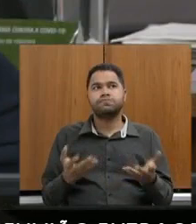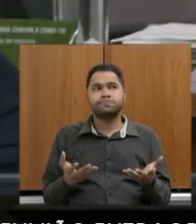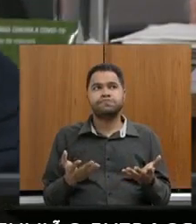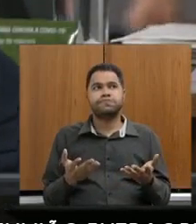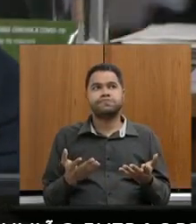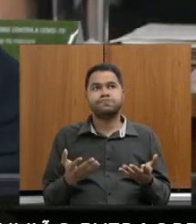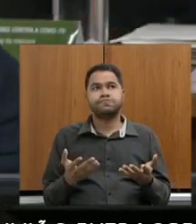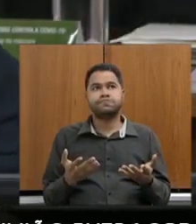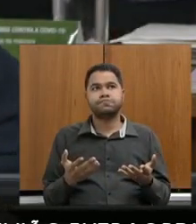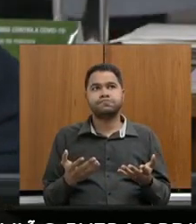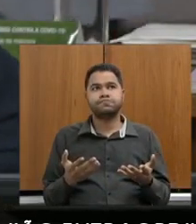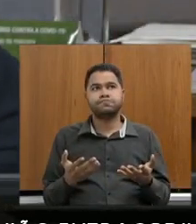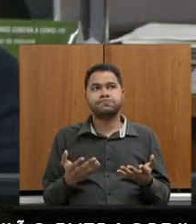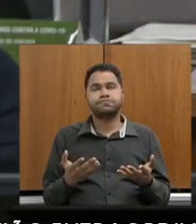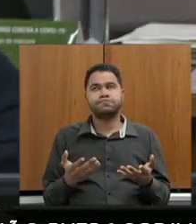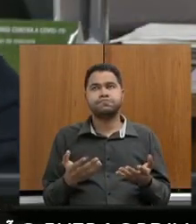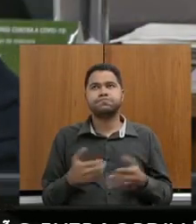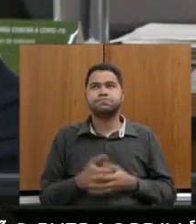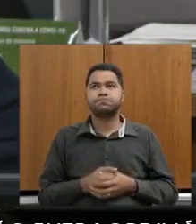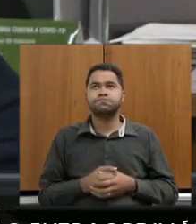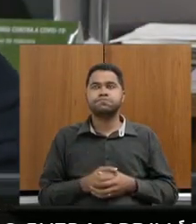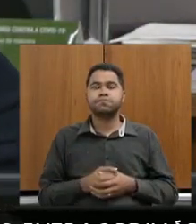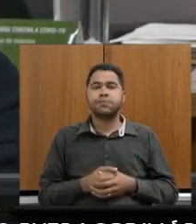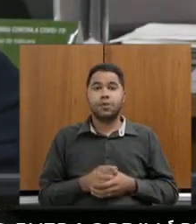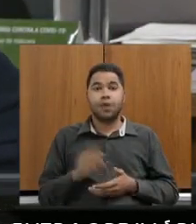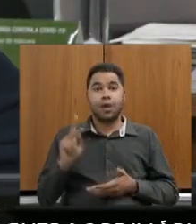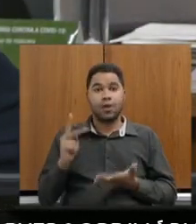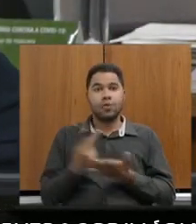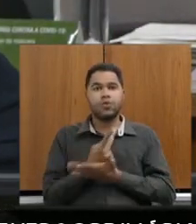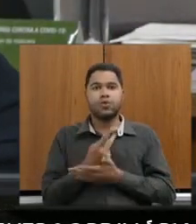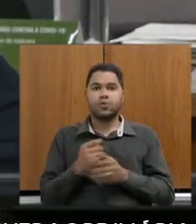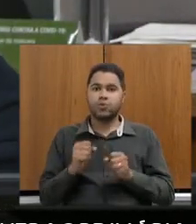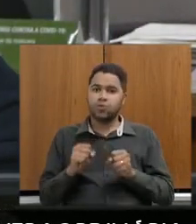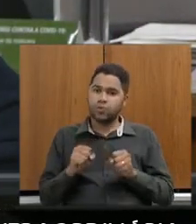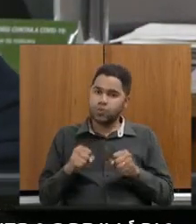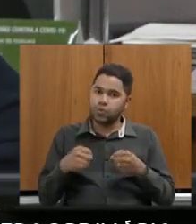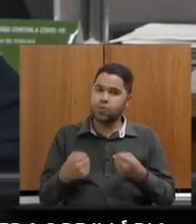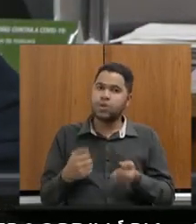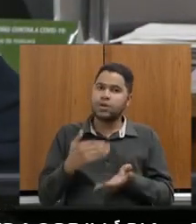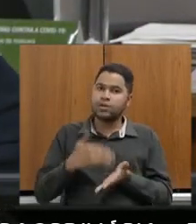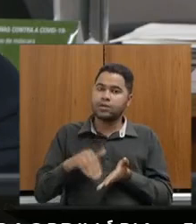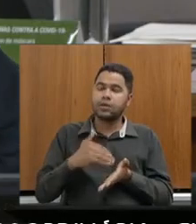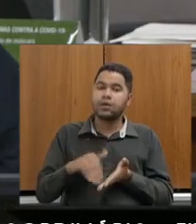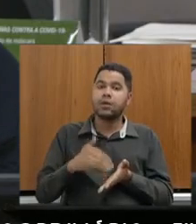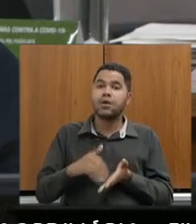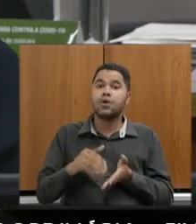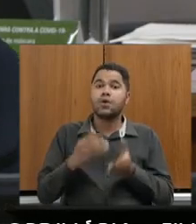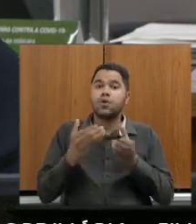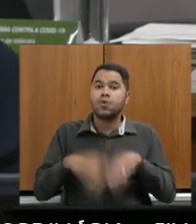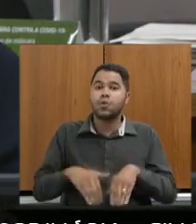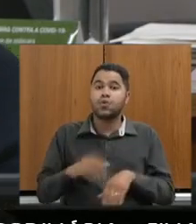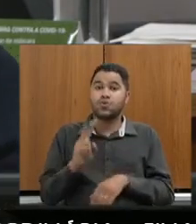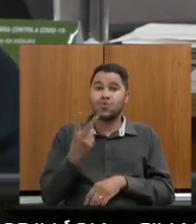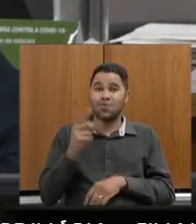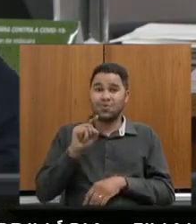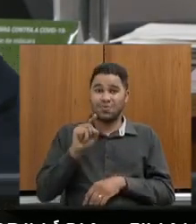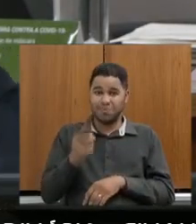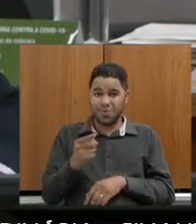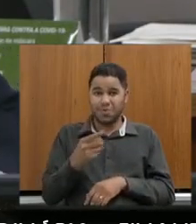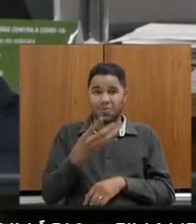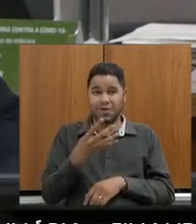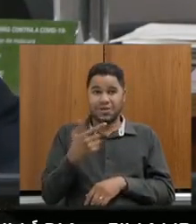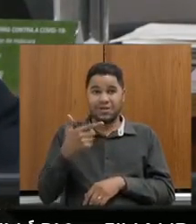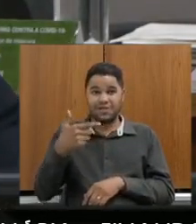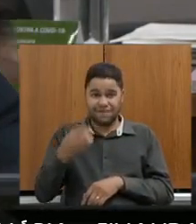que teve que acontecer um esforço hercúleo assim da secretaria porque é um concurso com duas 1.420 vagas